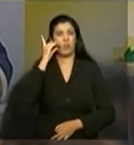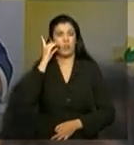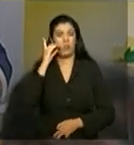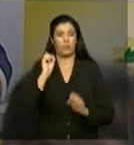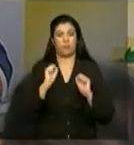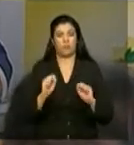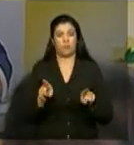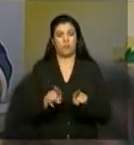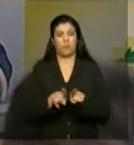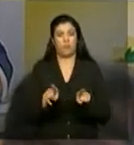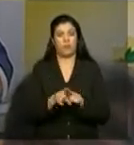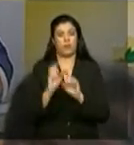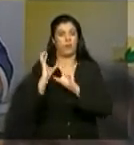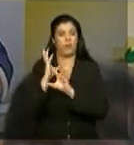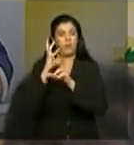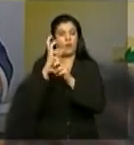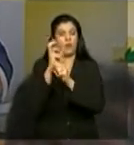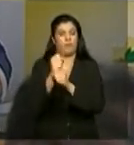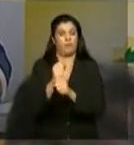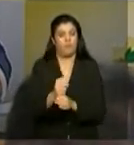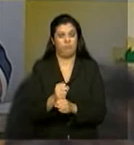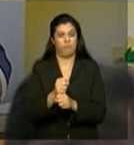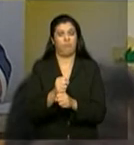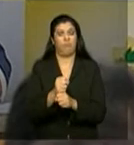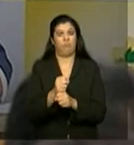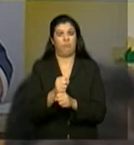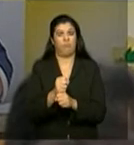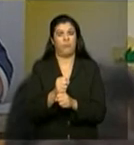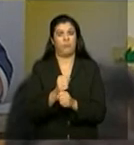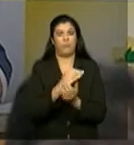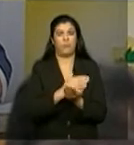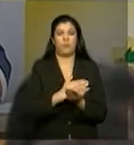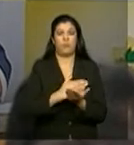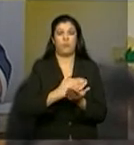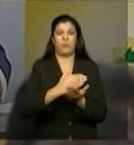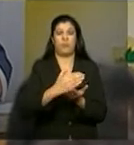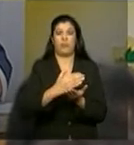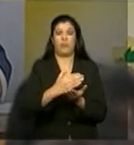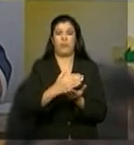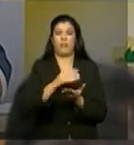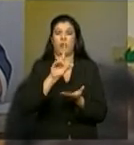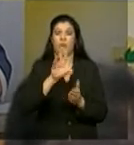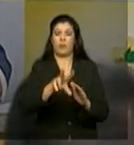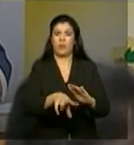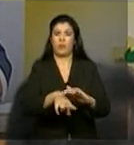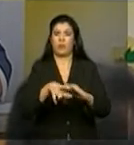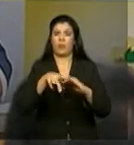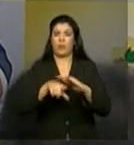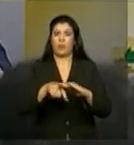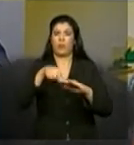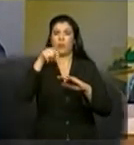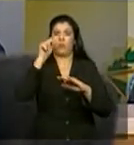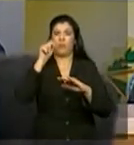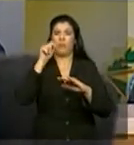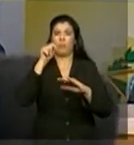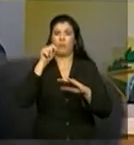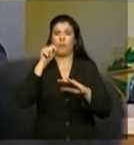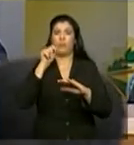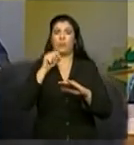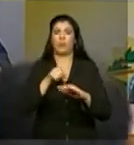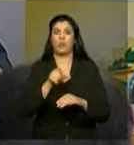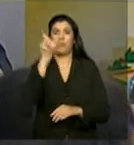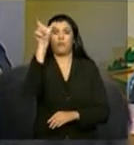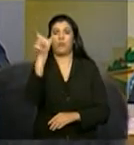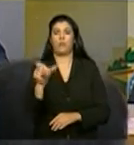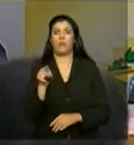poderíamos estar concluindo esta esta etapa do resgate da figura